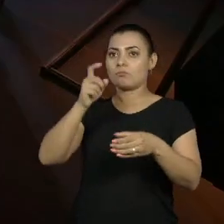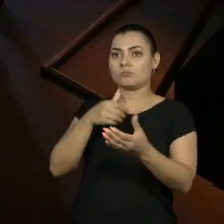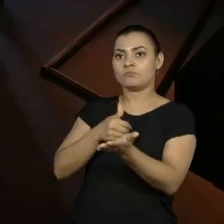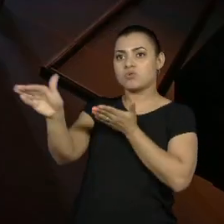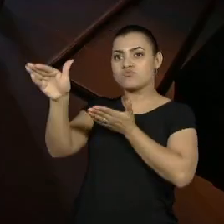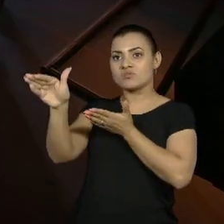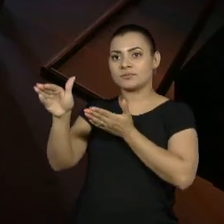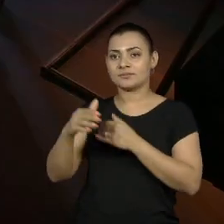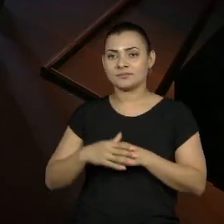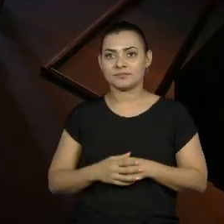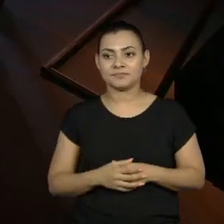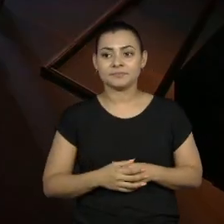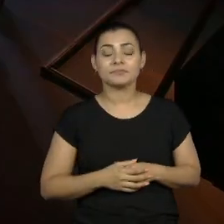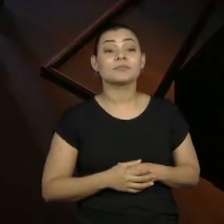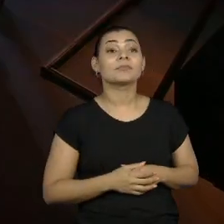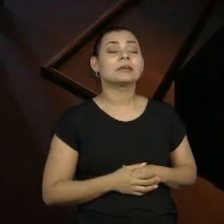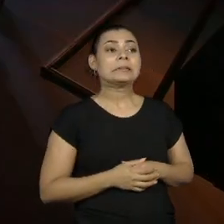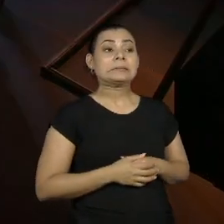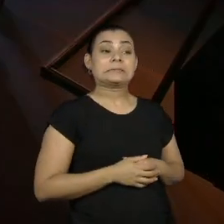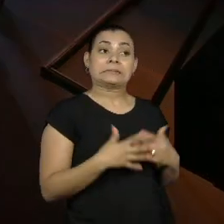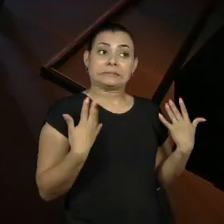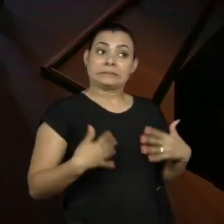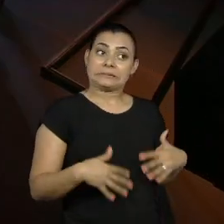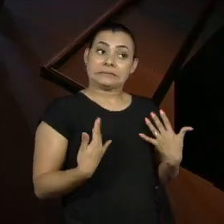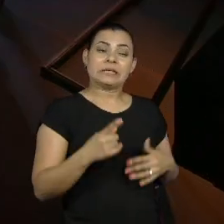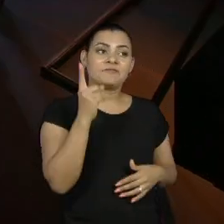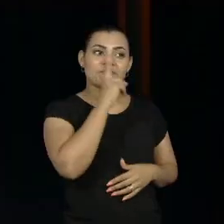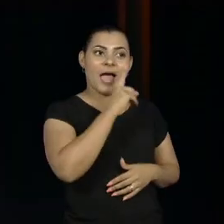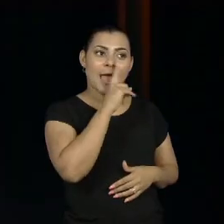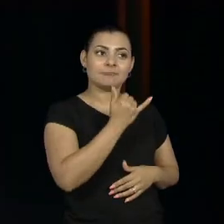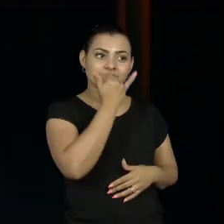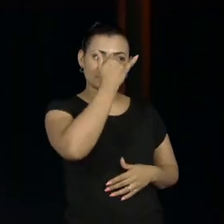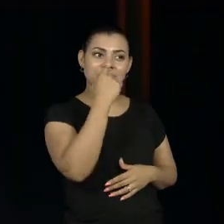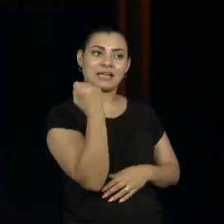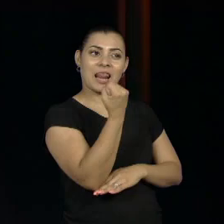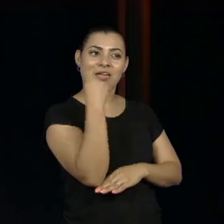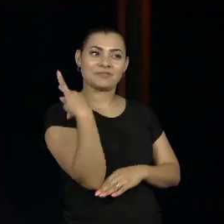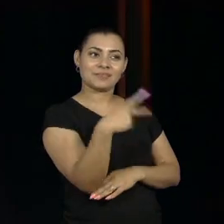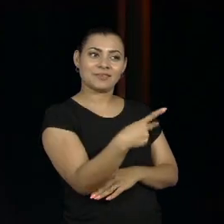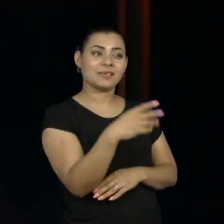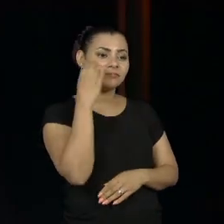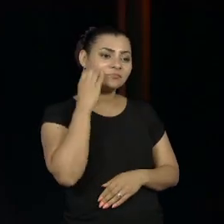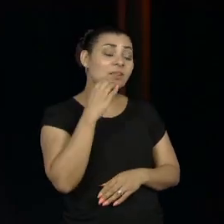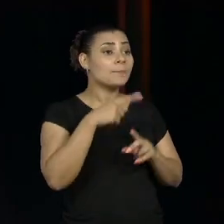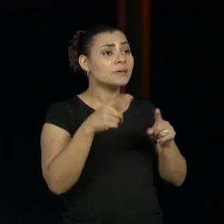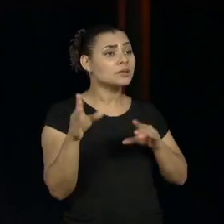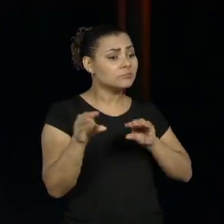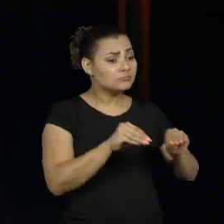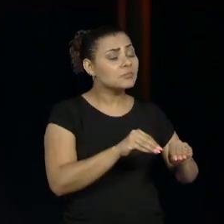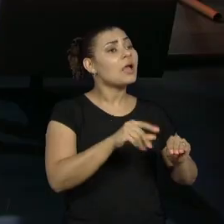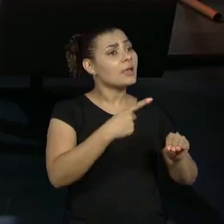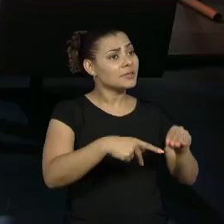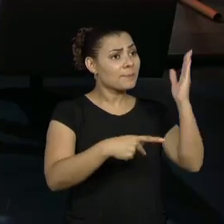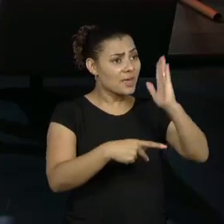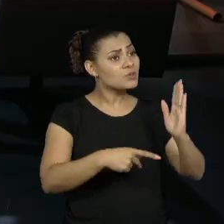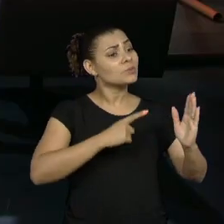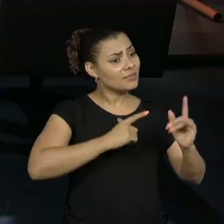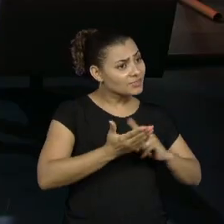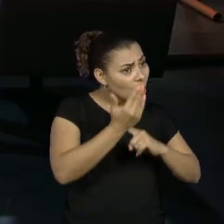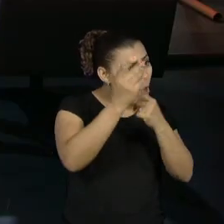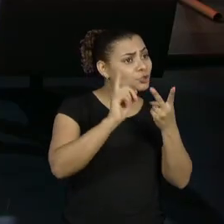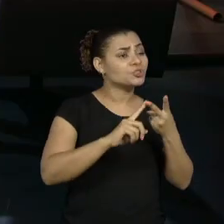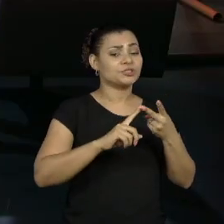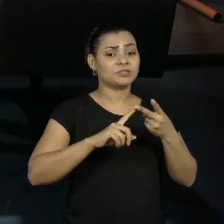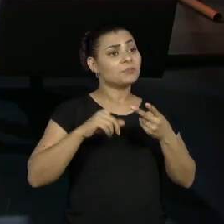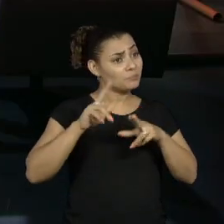uma tragédia você apontar essa falha gravíssima dele porque um cara que trouxe tecnologia funil o